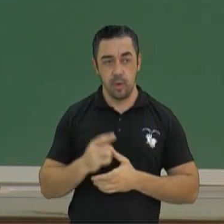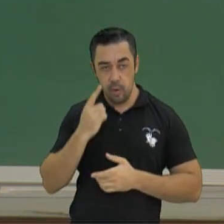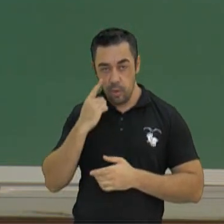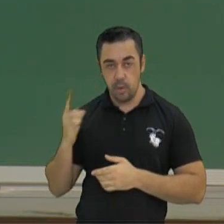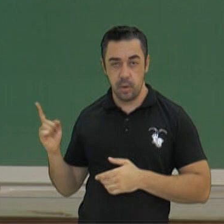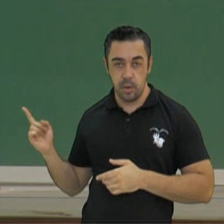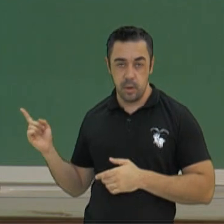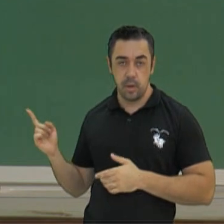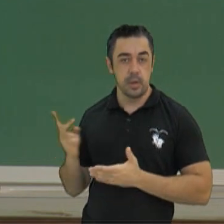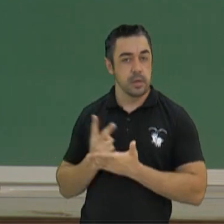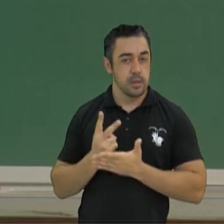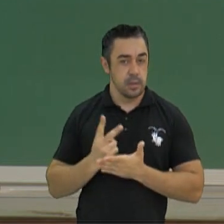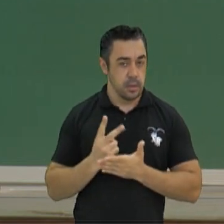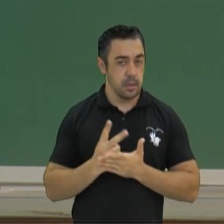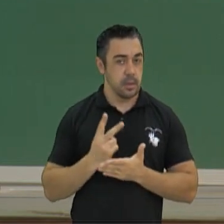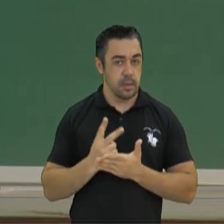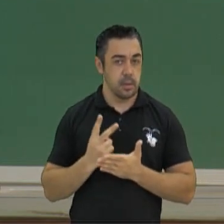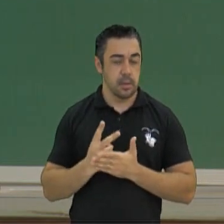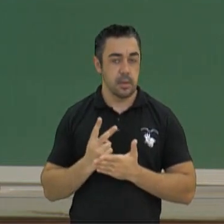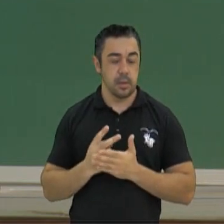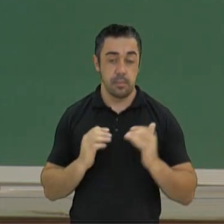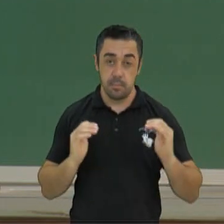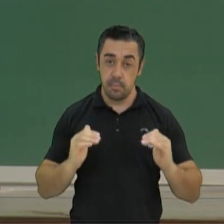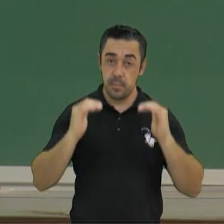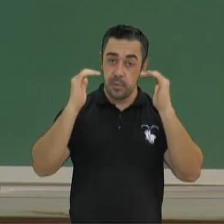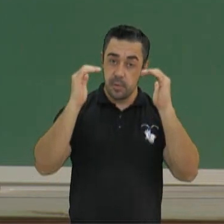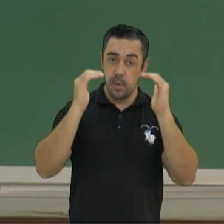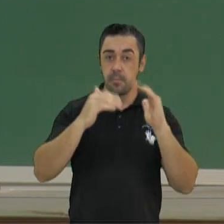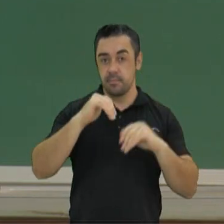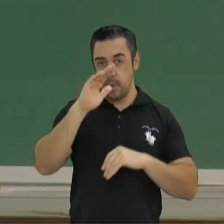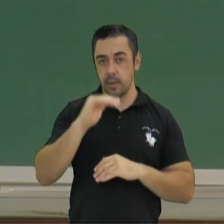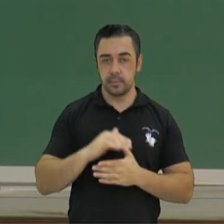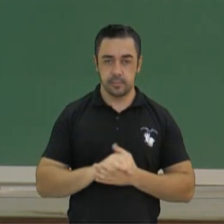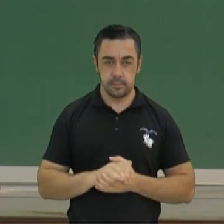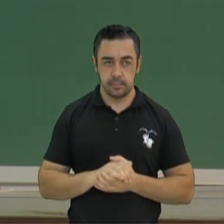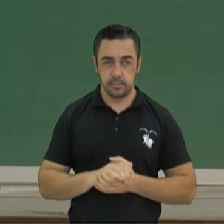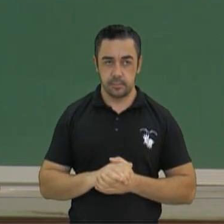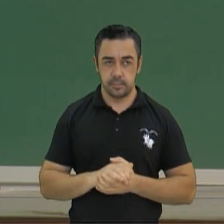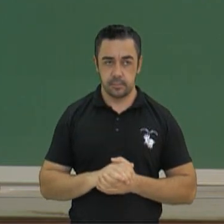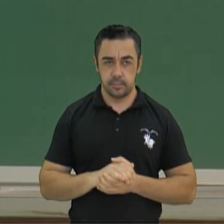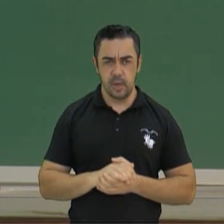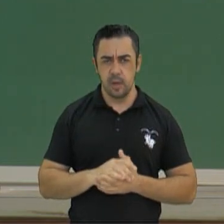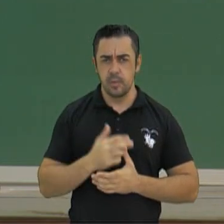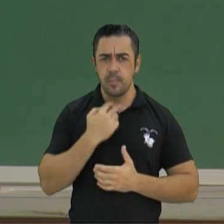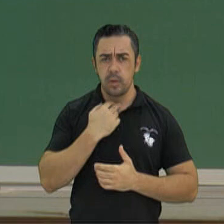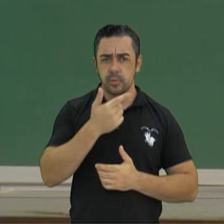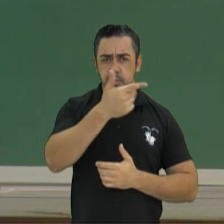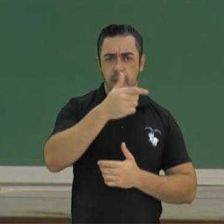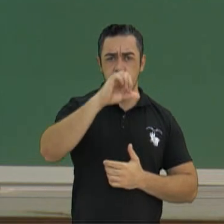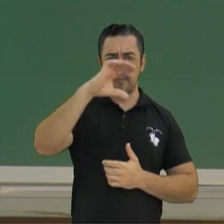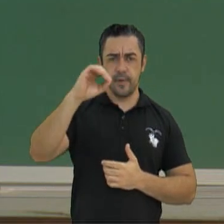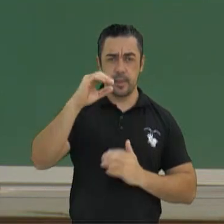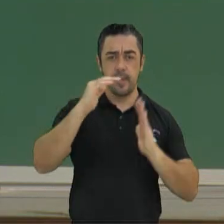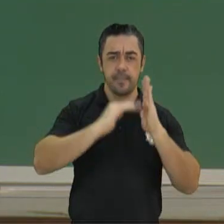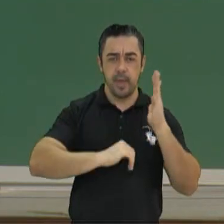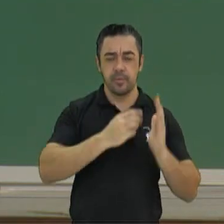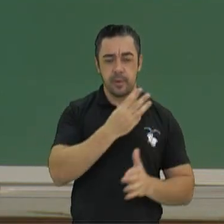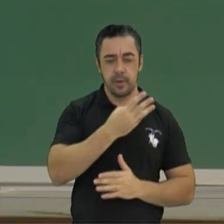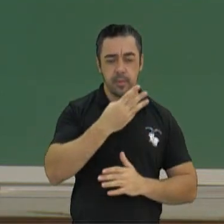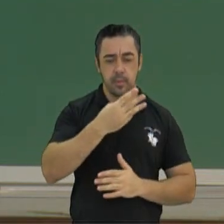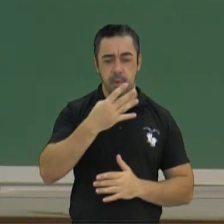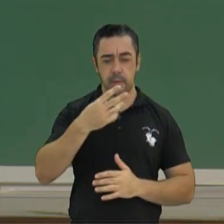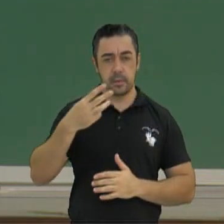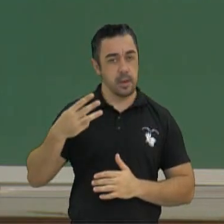menos, sempre a gente coloca o número maior em cima, né, só para lembrar. Não vou fazer 290 menos 343, vamos